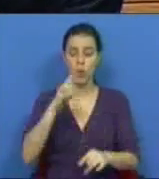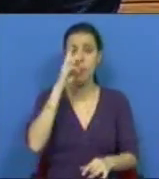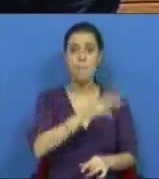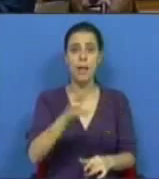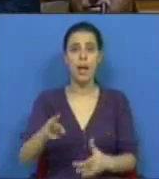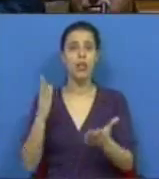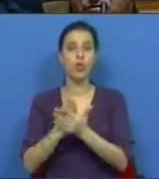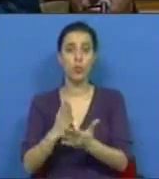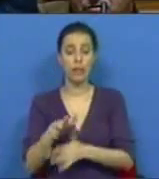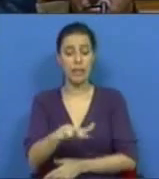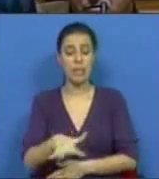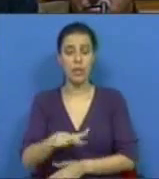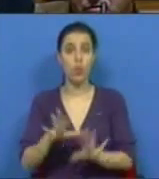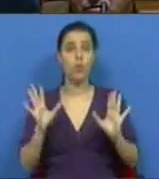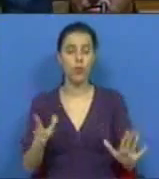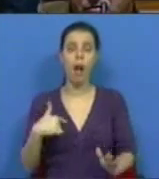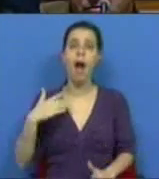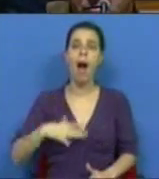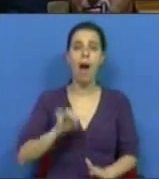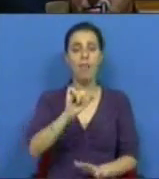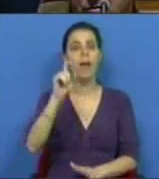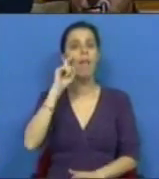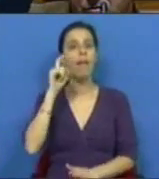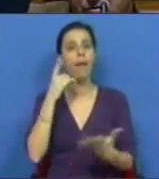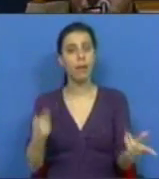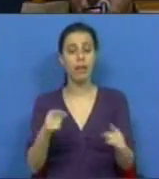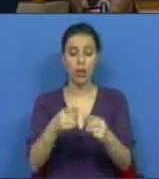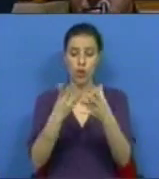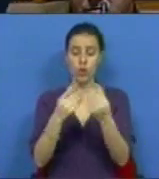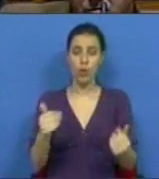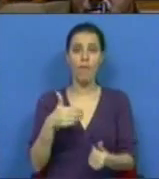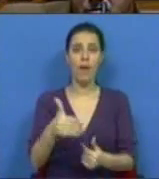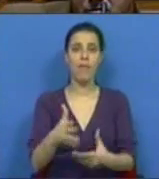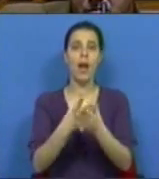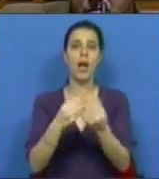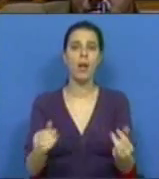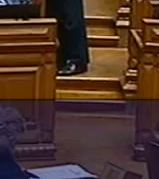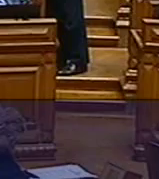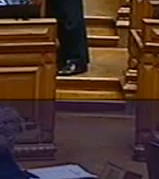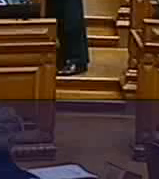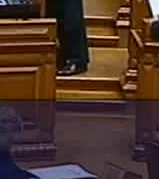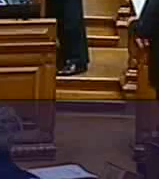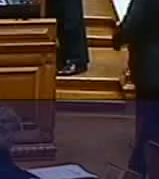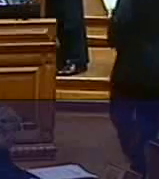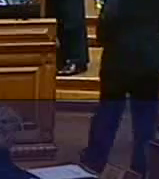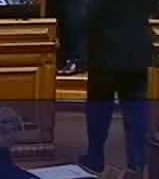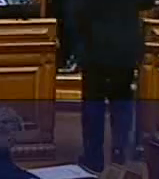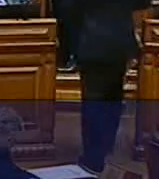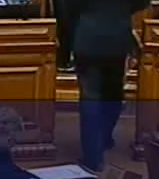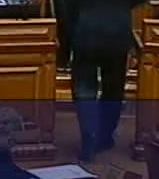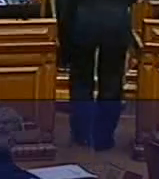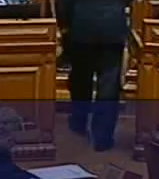de estudantes nessas circunstâncias e queria a sua garantia de que essa solução será resolvida a favor desses estudantes. Sr. Deputado Francisco